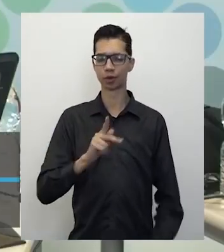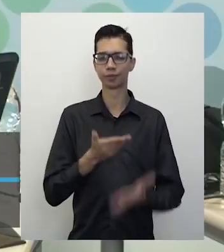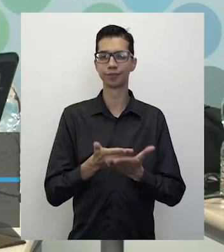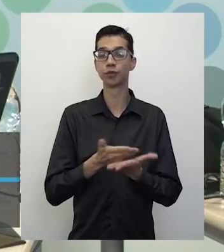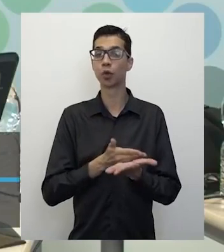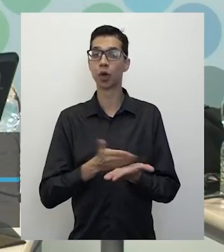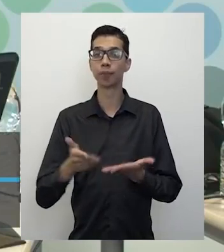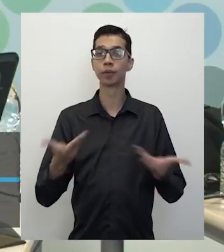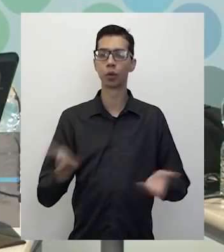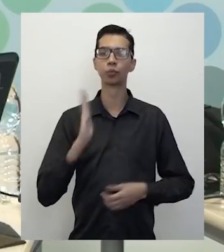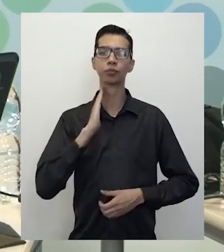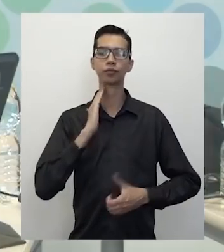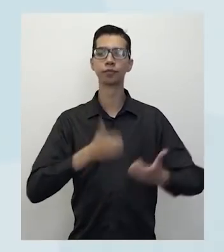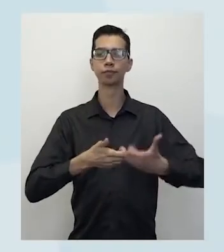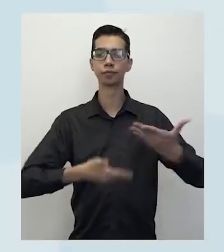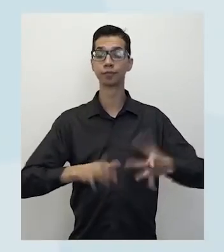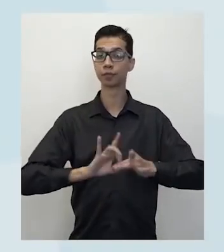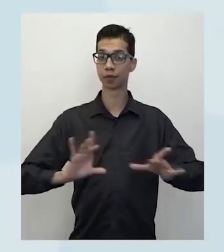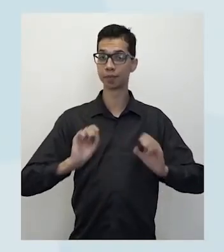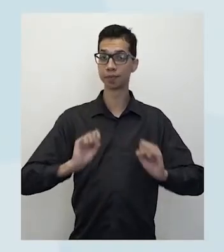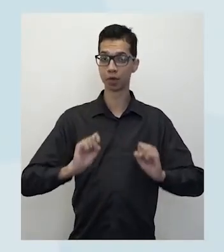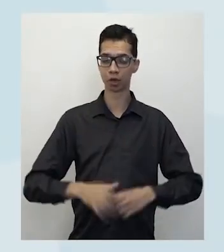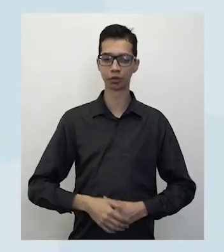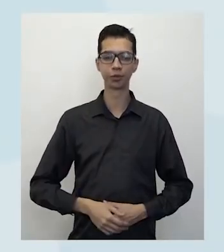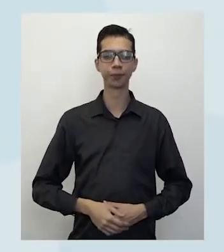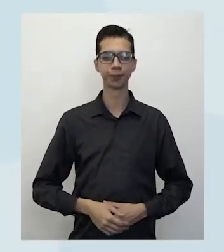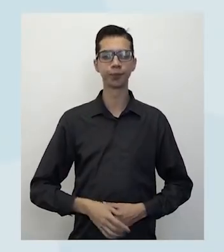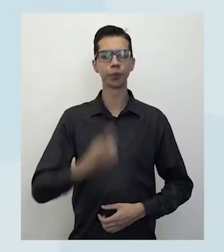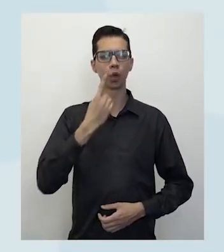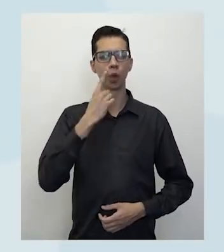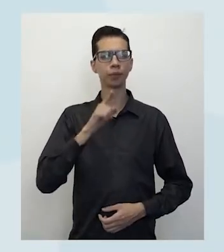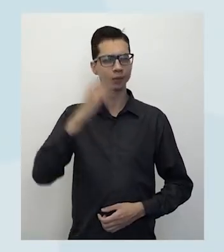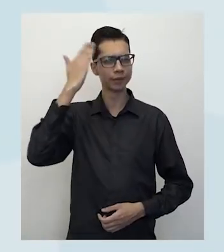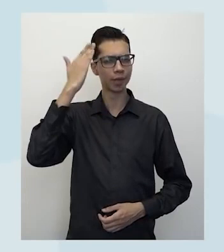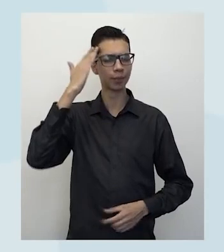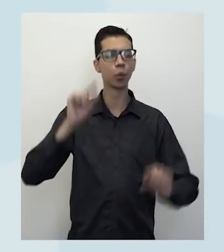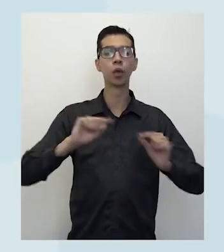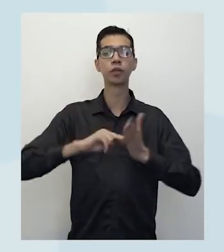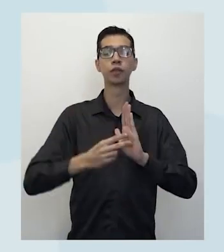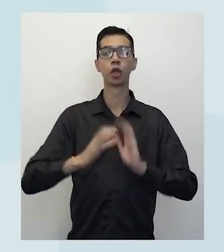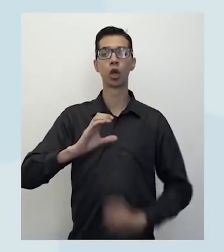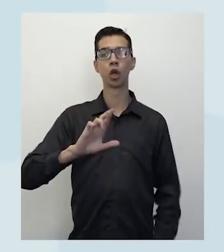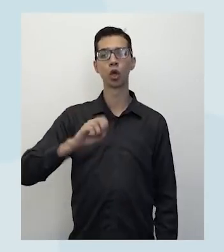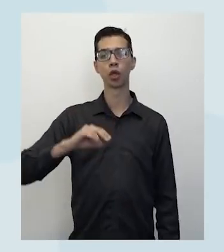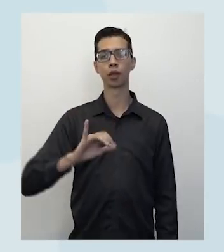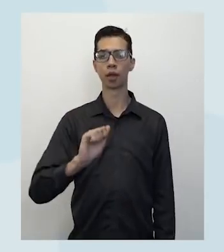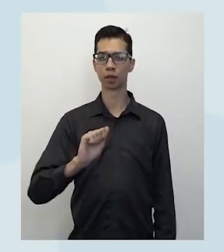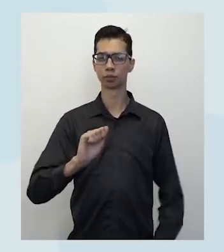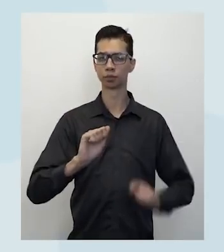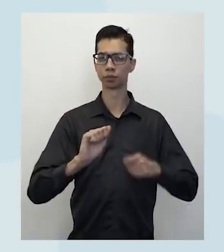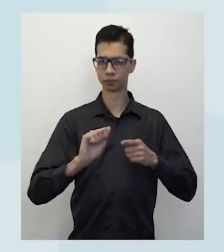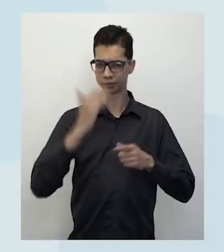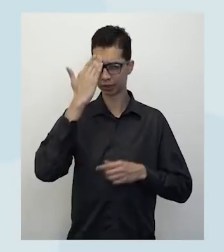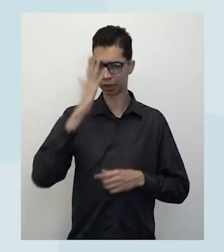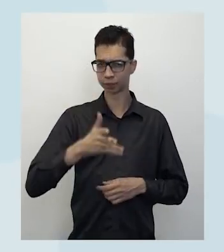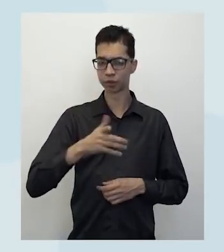o chat. Pode abrir o chat. Vamos fazer uma sondagem. Você sabe o que é uma crônica? Já leu alguma